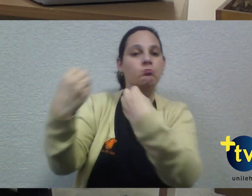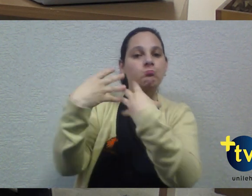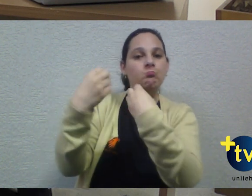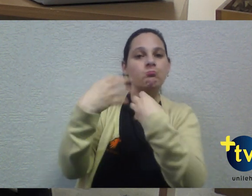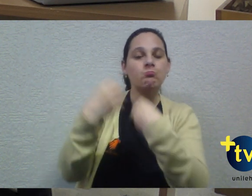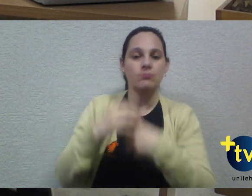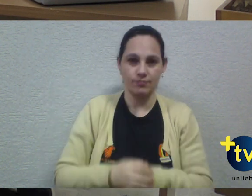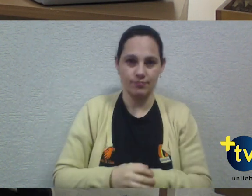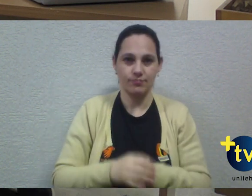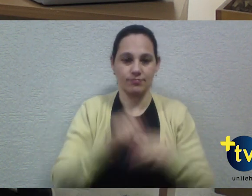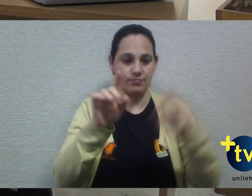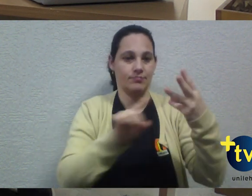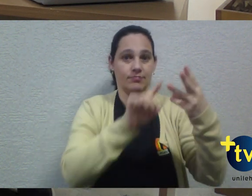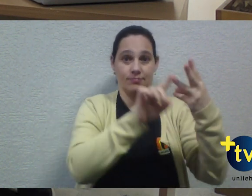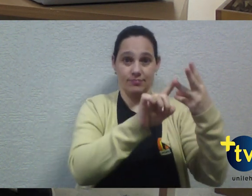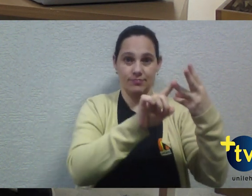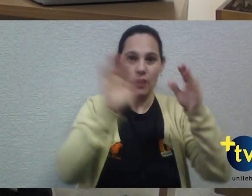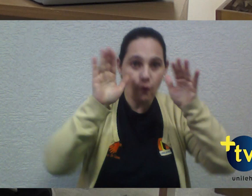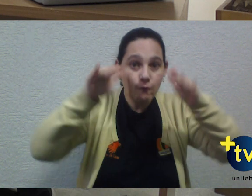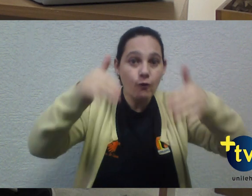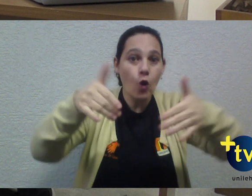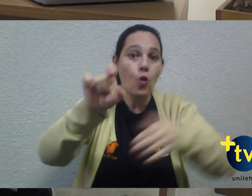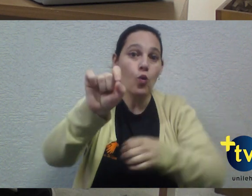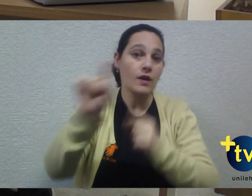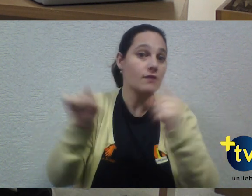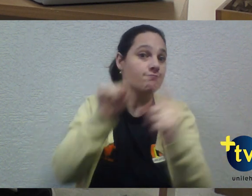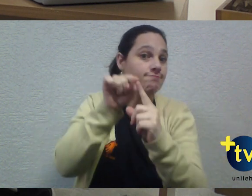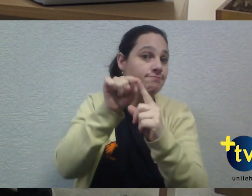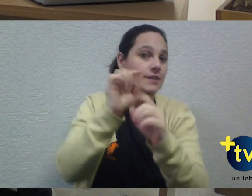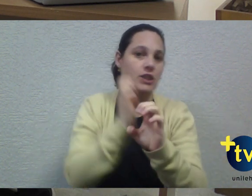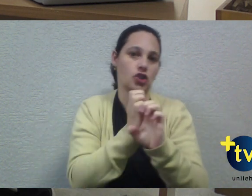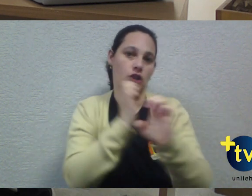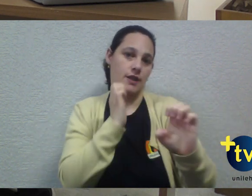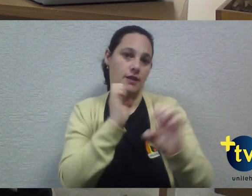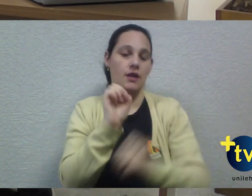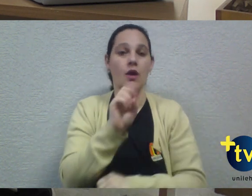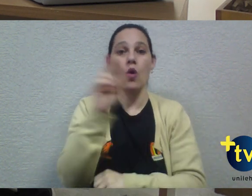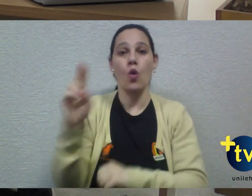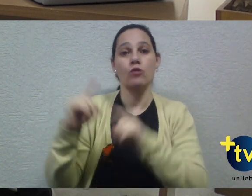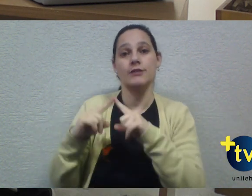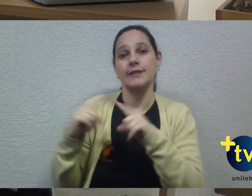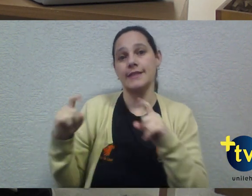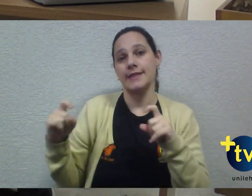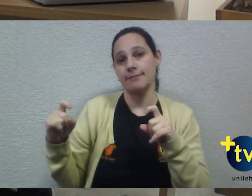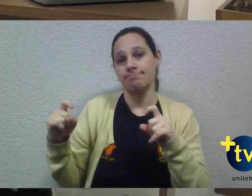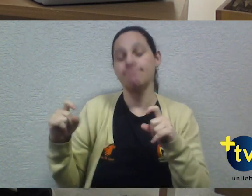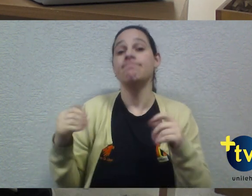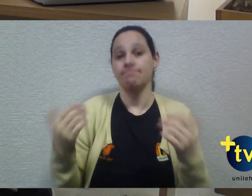instrução. E foque onde você quer chegar, se é na engenharia de dados ou ciência de dados.